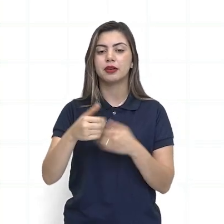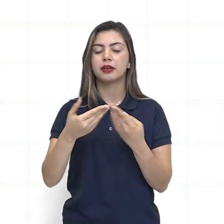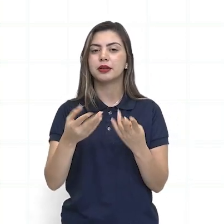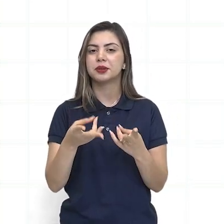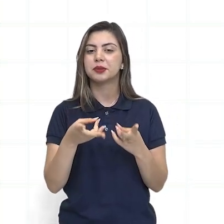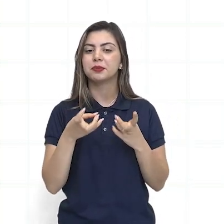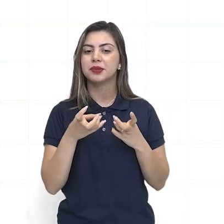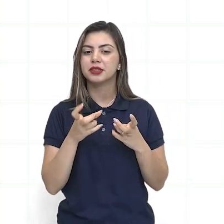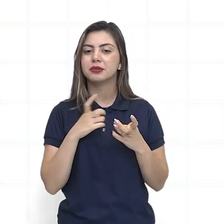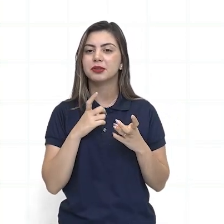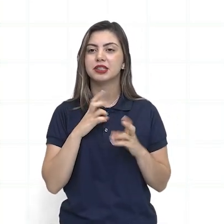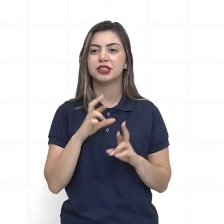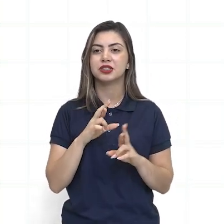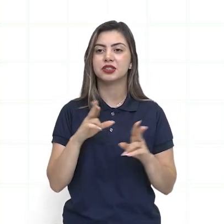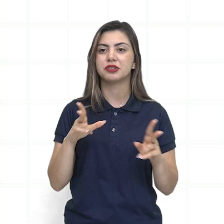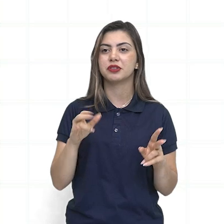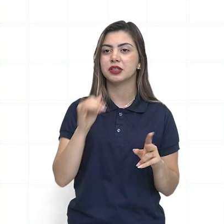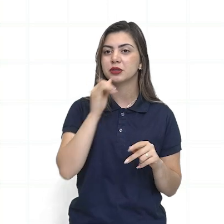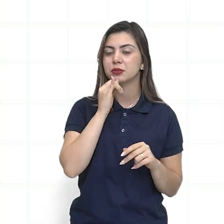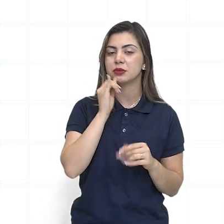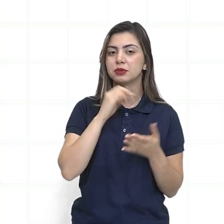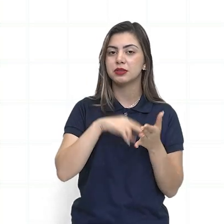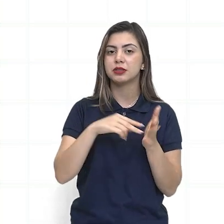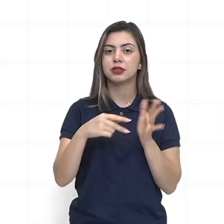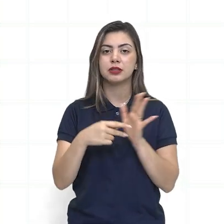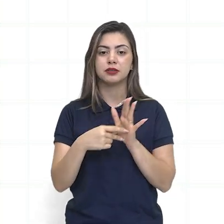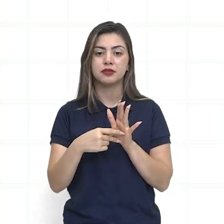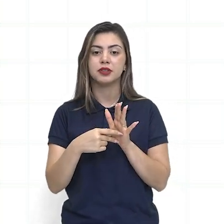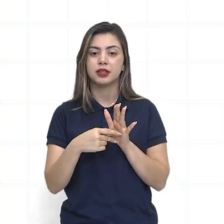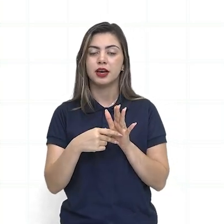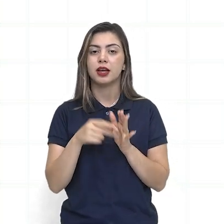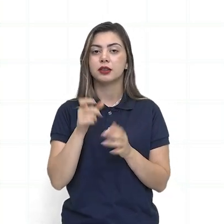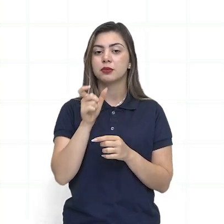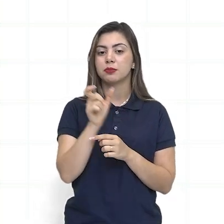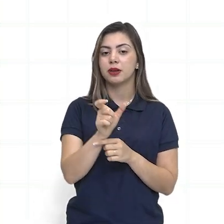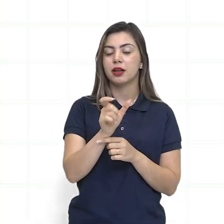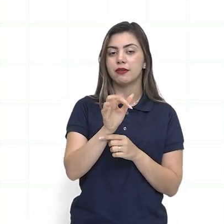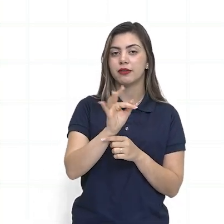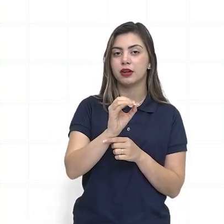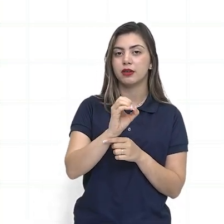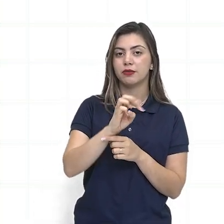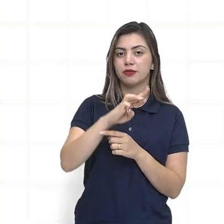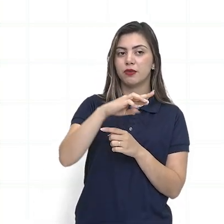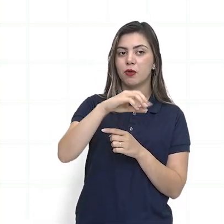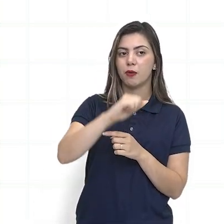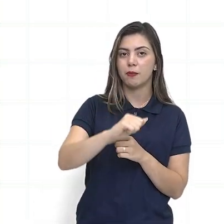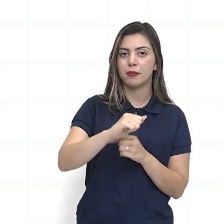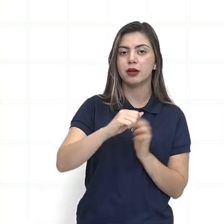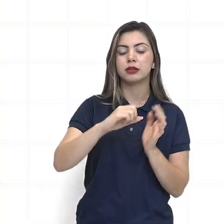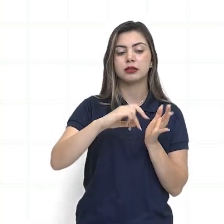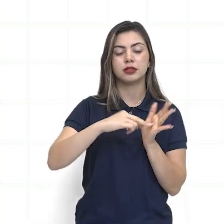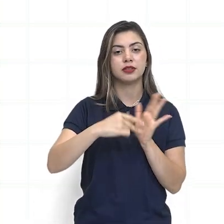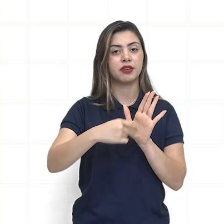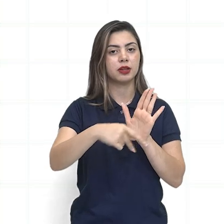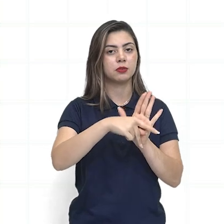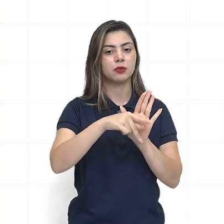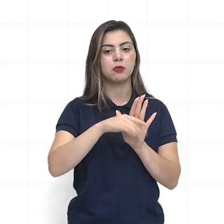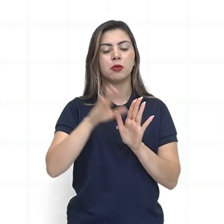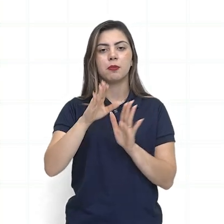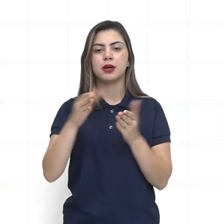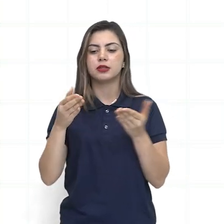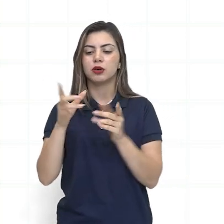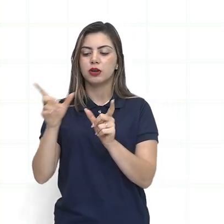é diferente. O sentido da palavra forma é um e da palavra reforma